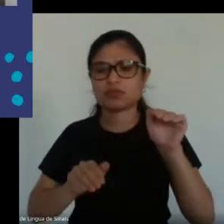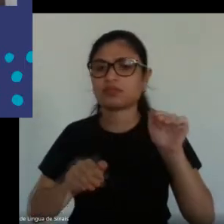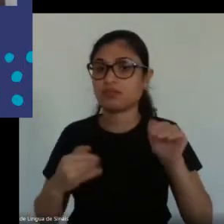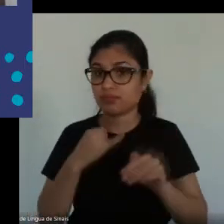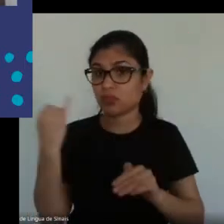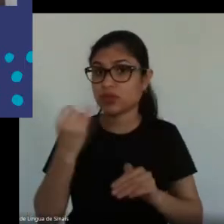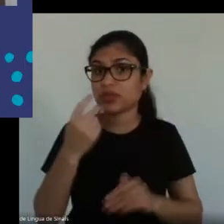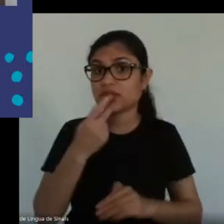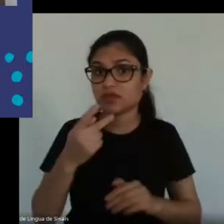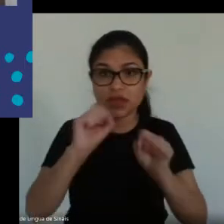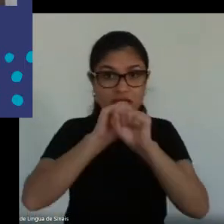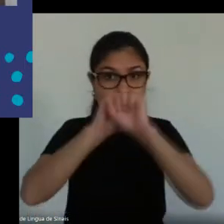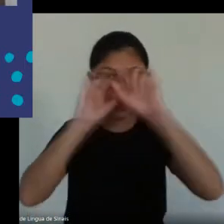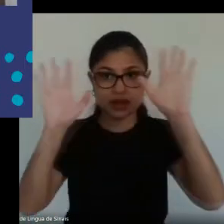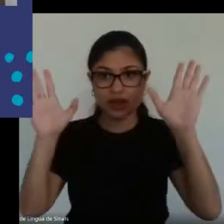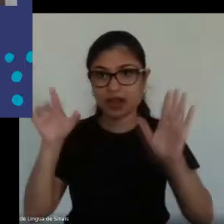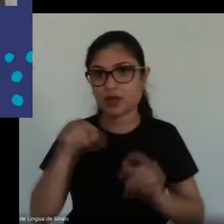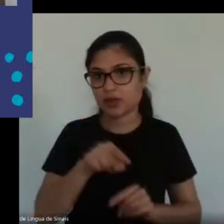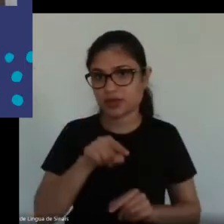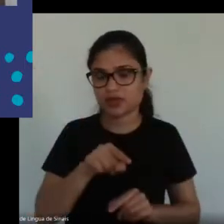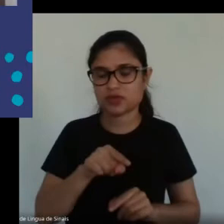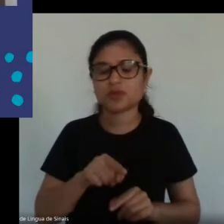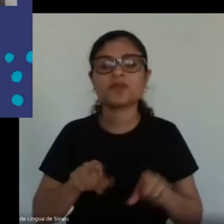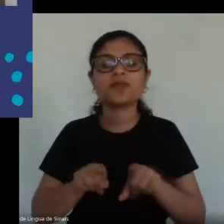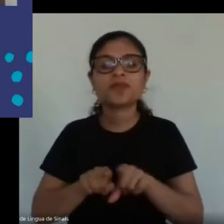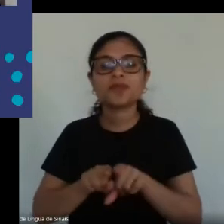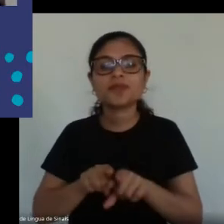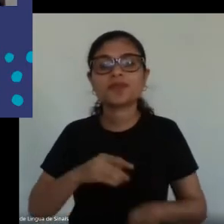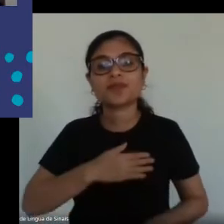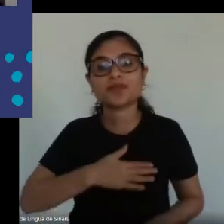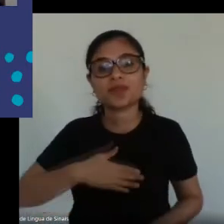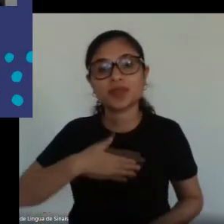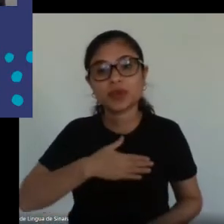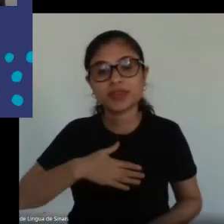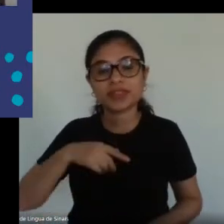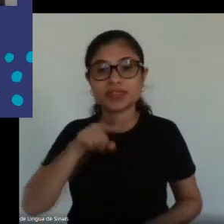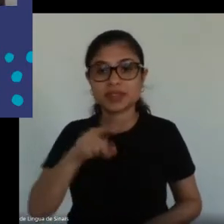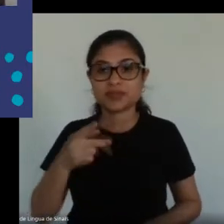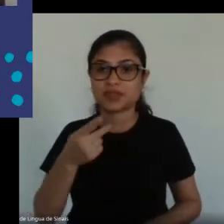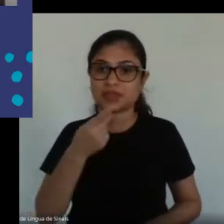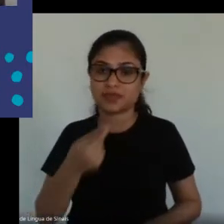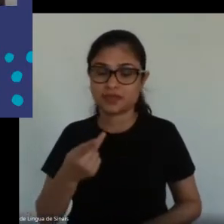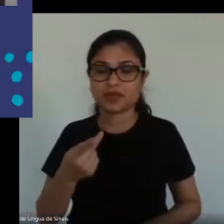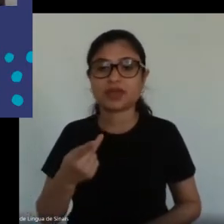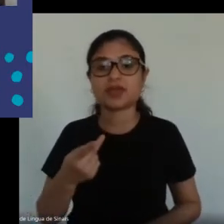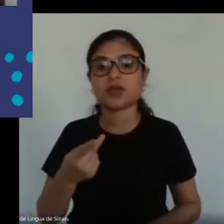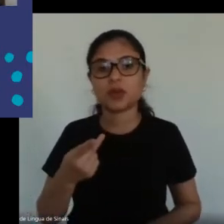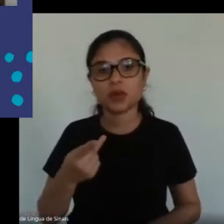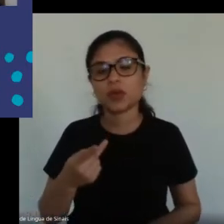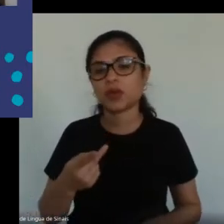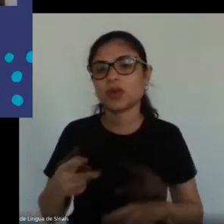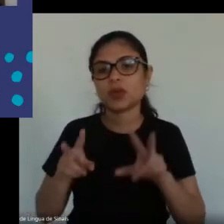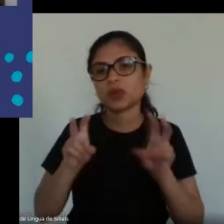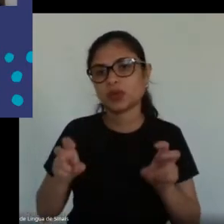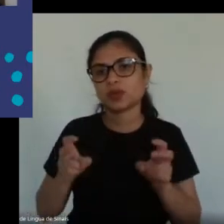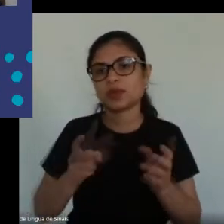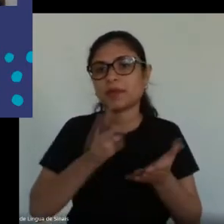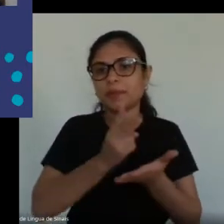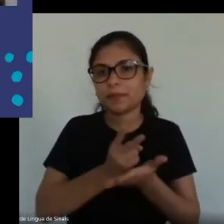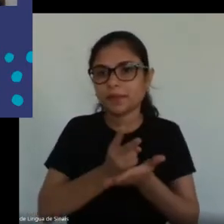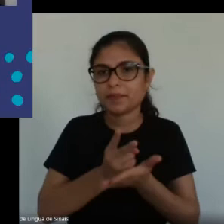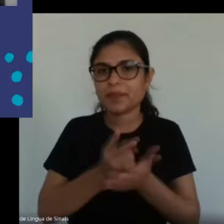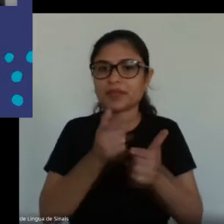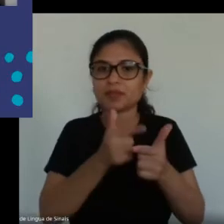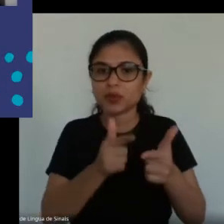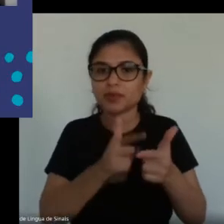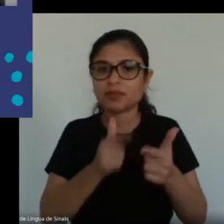Porque muitas pessoas não conseguem entender isso. Também gostei muito quando você falou de como o mesmo problema afeta os